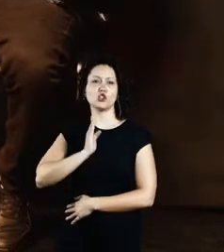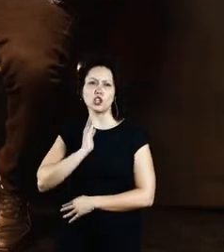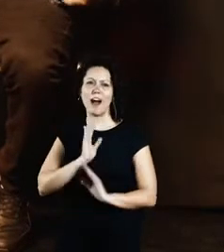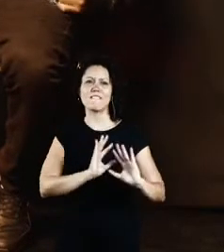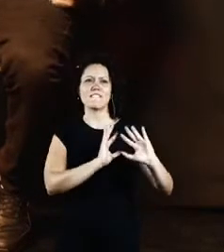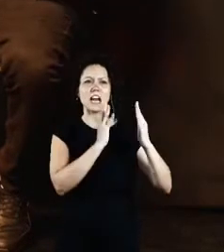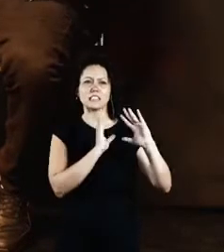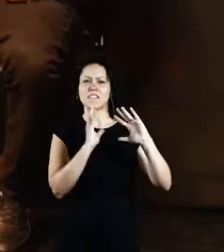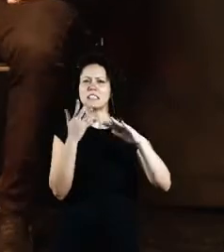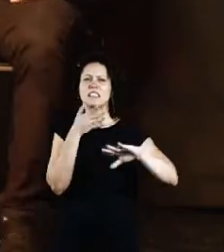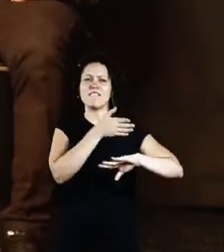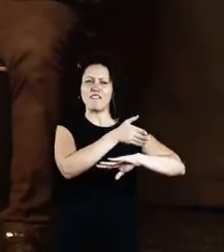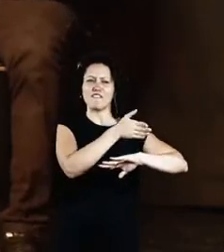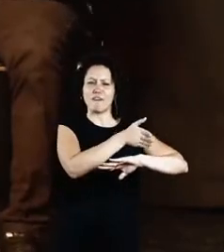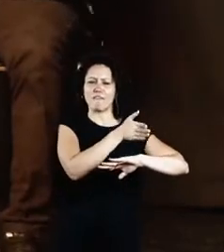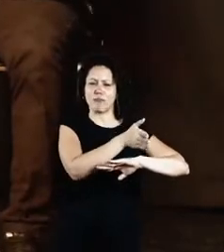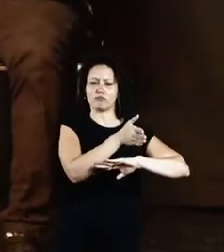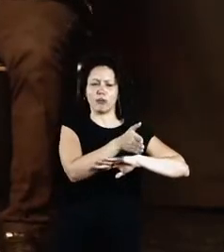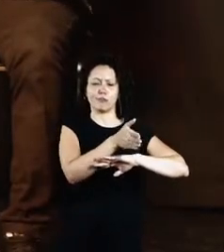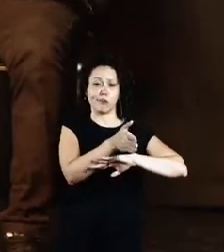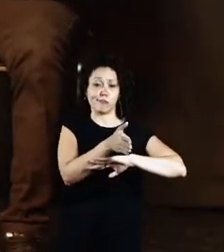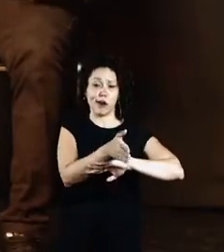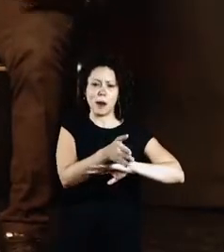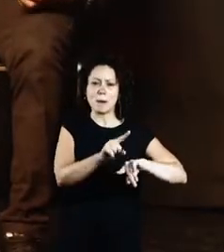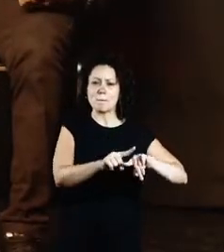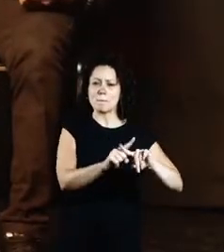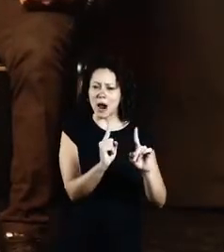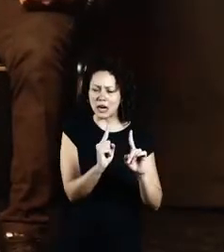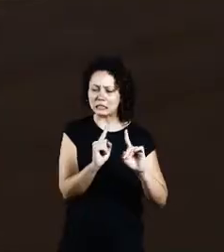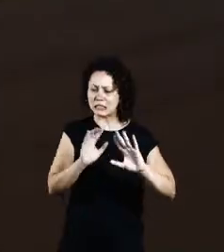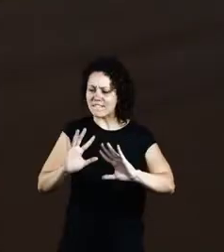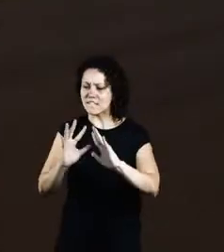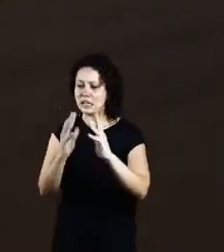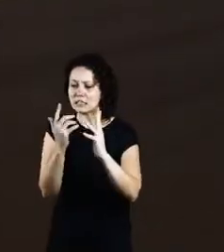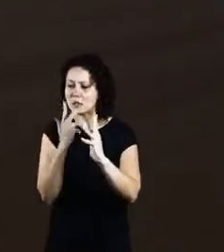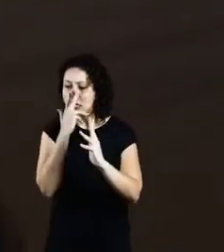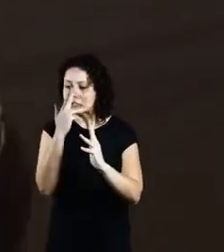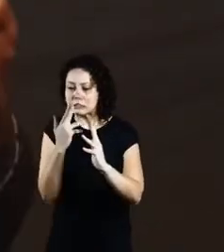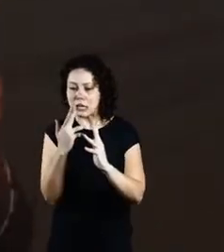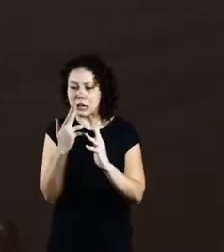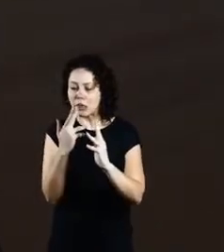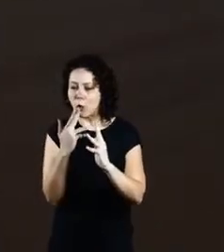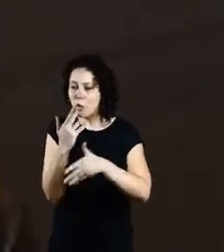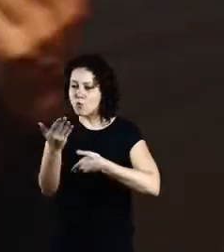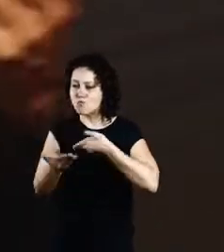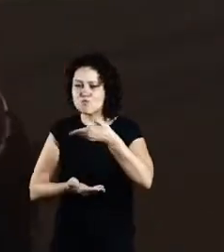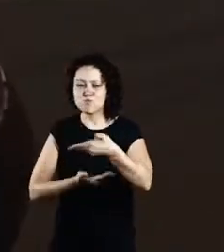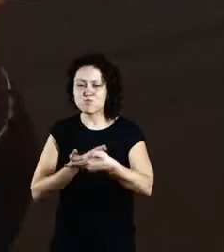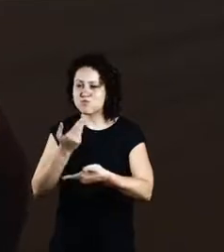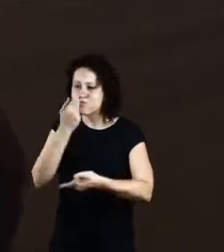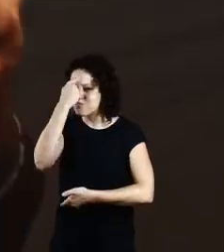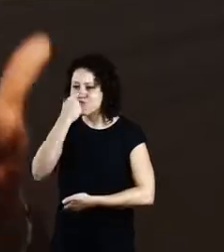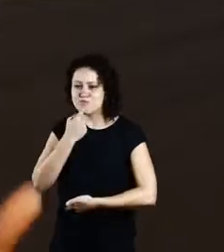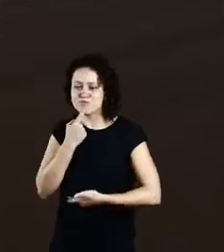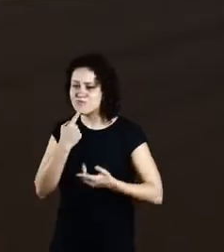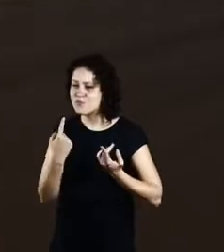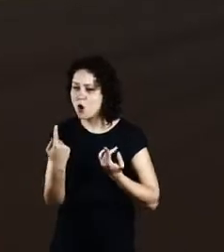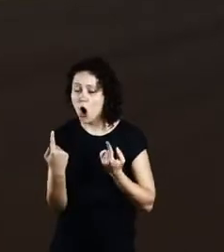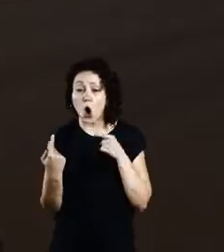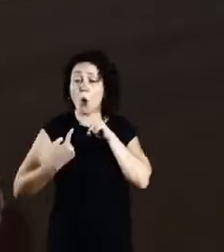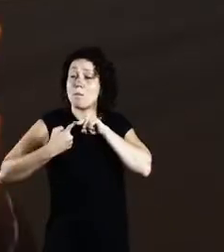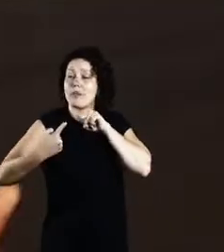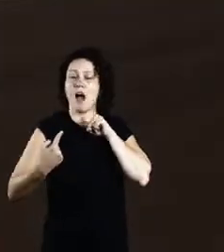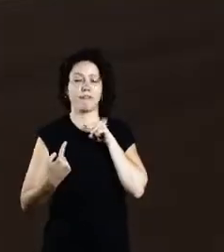festas, mano, eu me sentia inserido, eu me sentia contemplado com os meus irmãos, eu me sentia representado, porque eu via pessoas iguais a